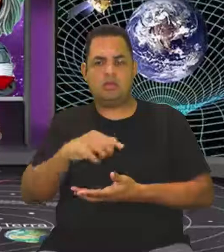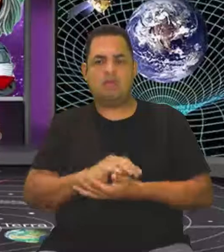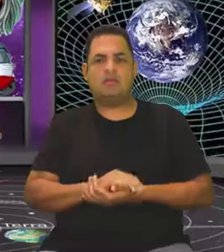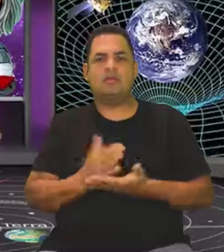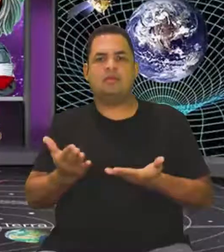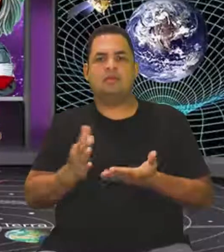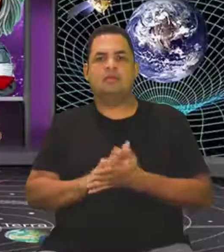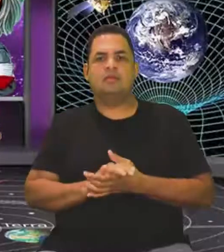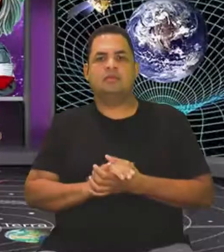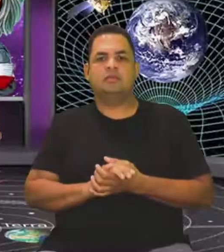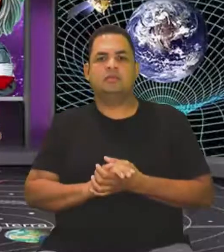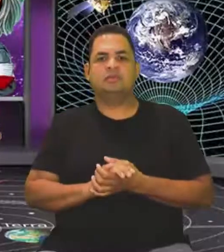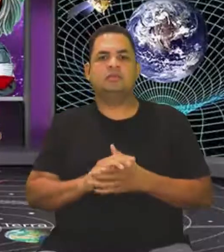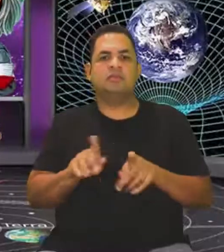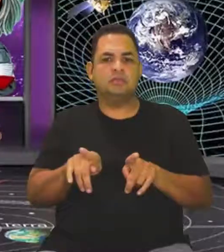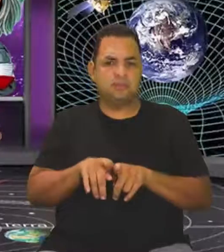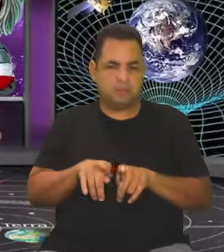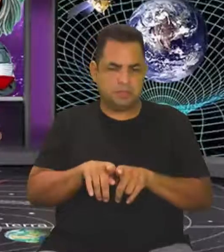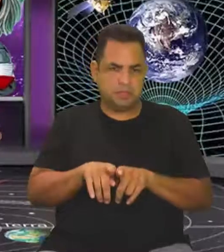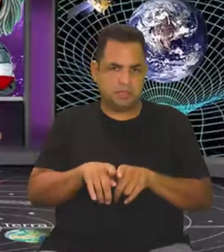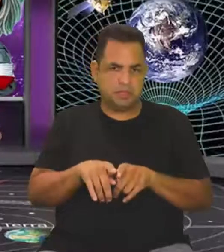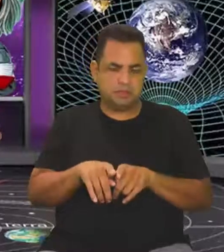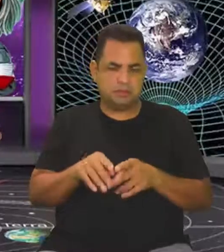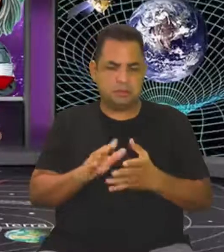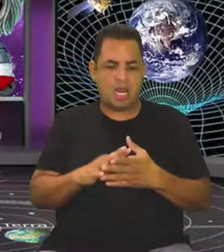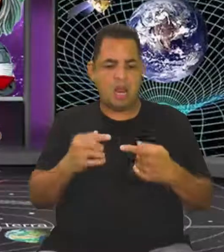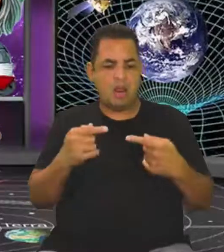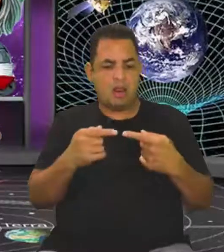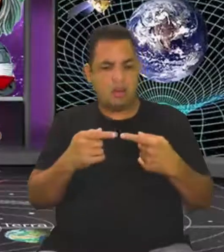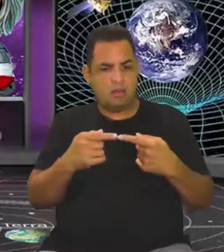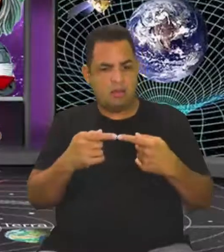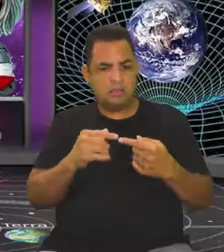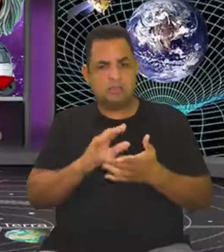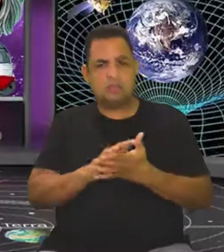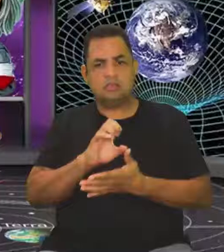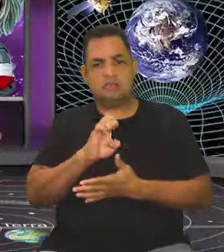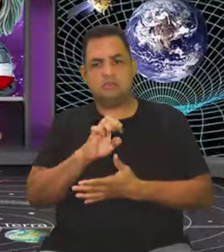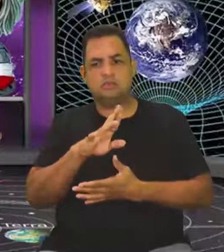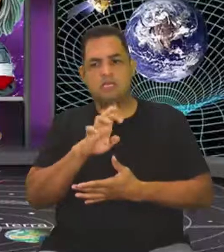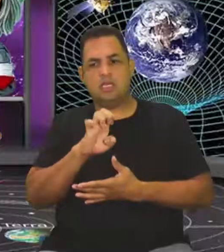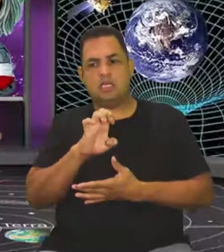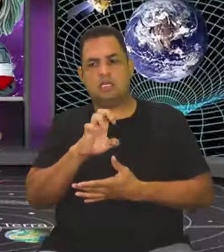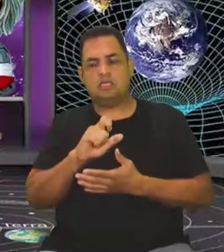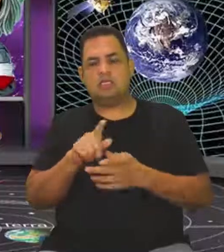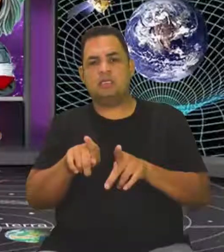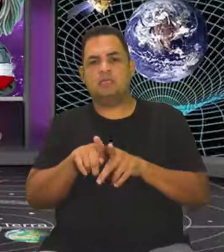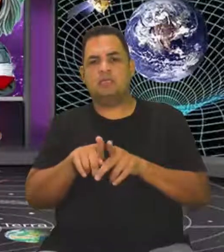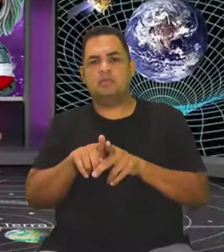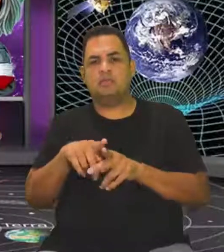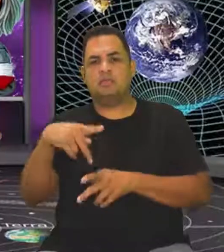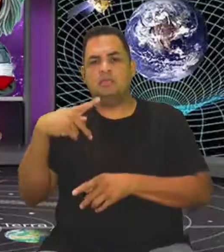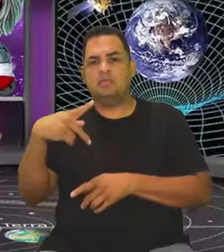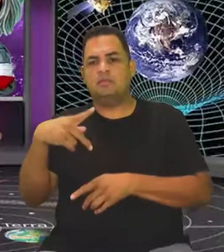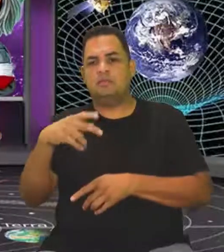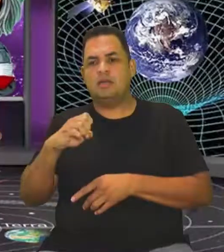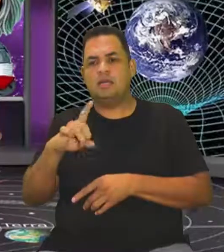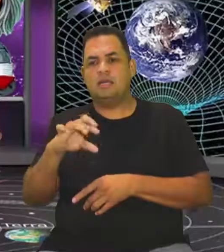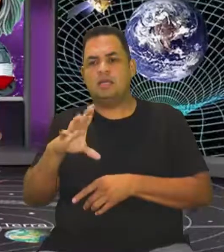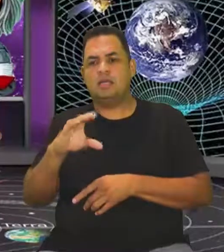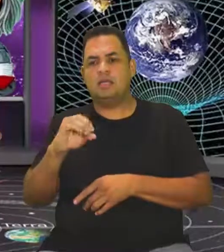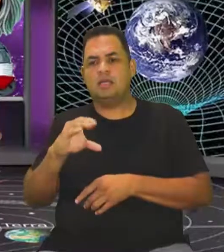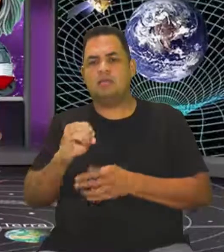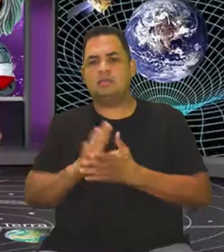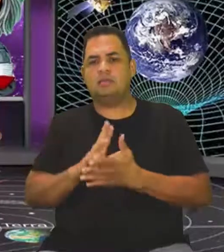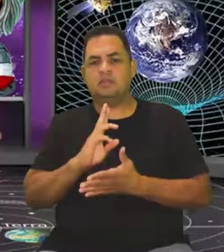É a mesma ideia da associação em série e da associação em paralelo. É você reduzir o teu circuito. Ou seja, você